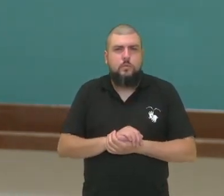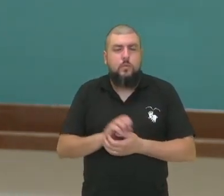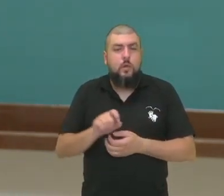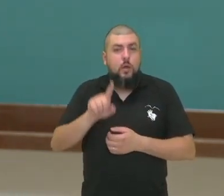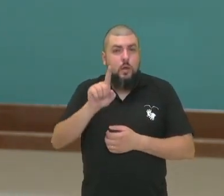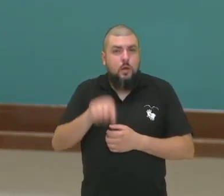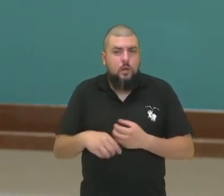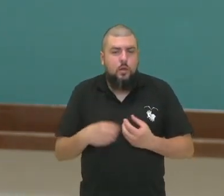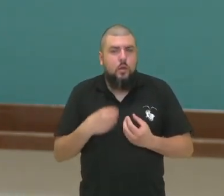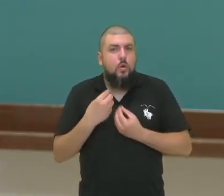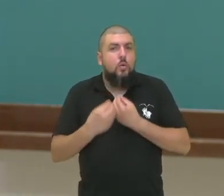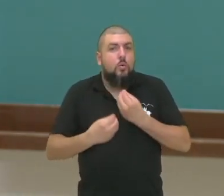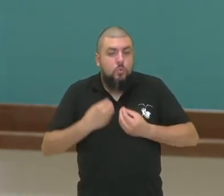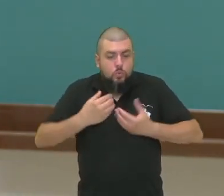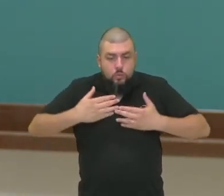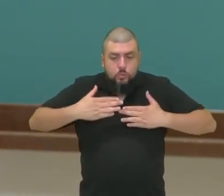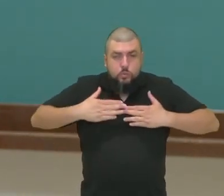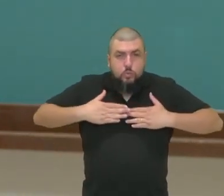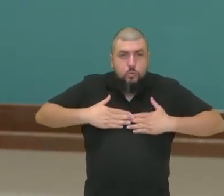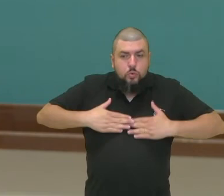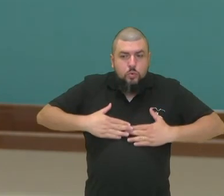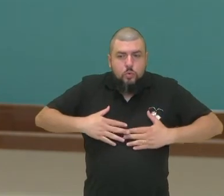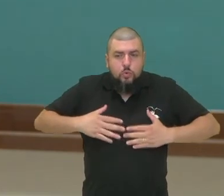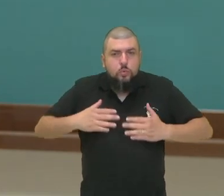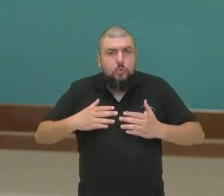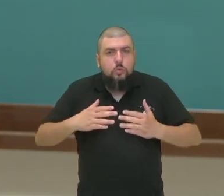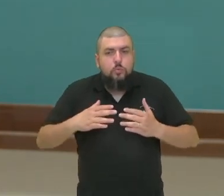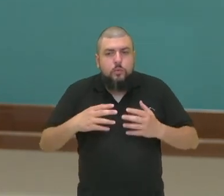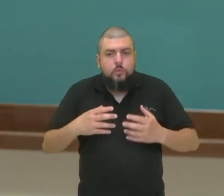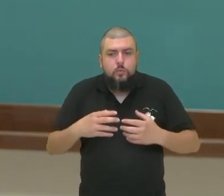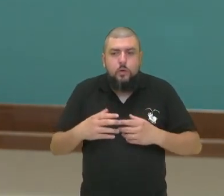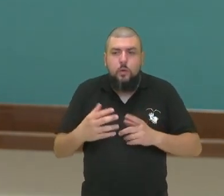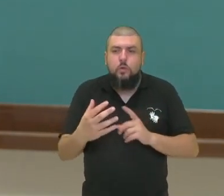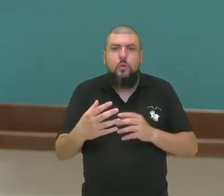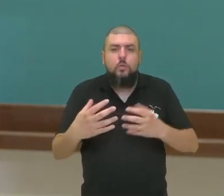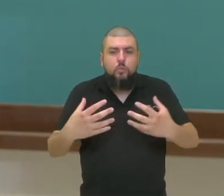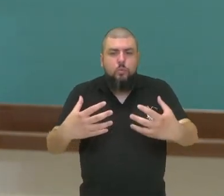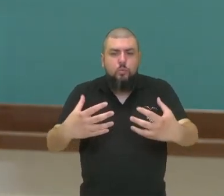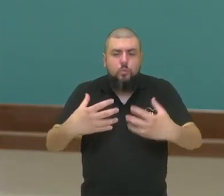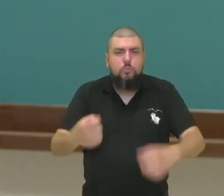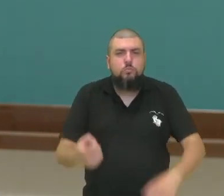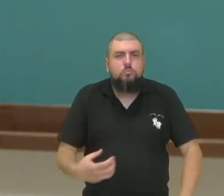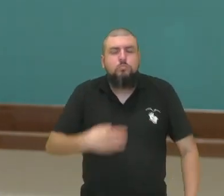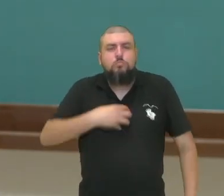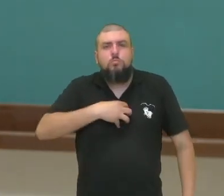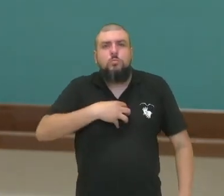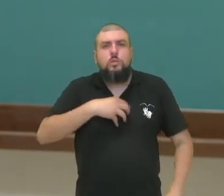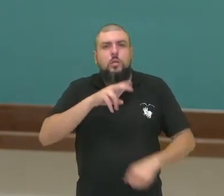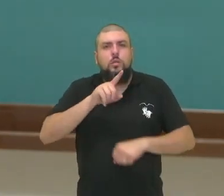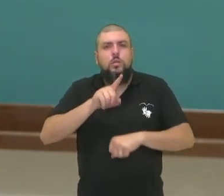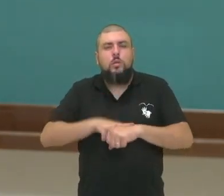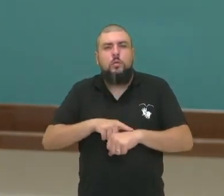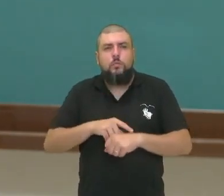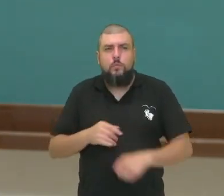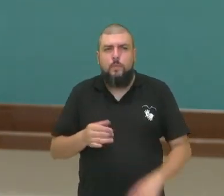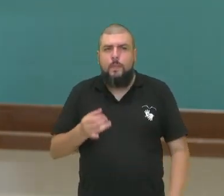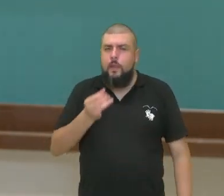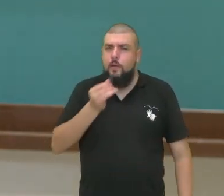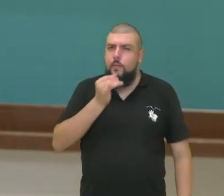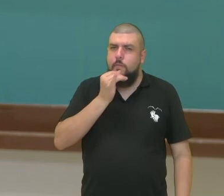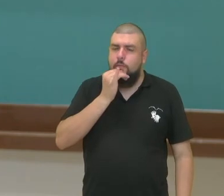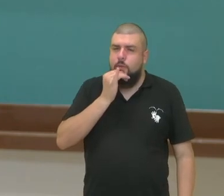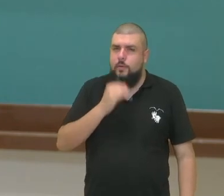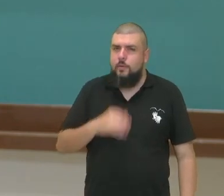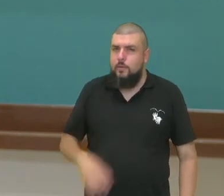reação corporal imediata a um estímulo externo. Por exemplo, quando eu observo essa imagem aqui, né? Estou passando